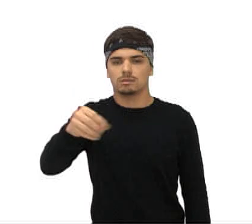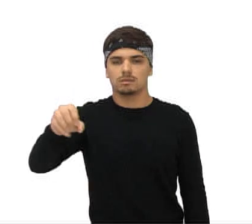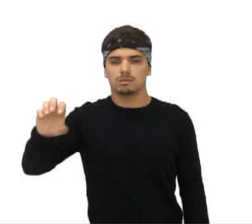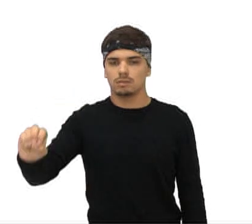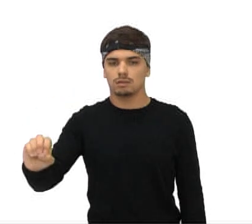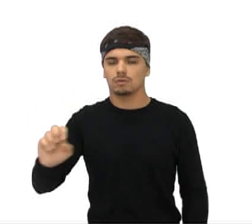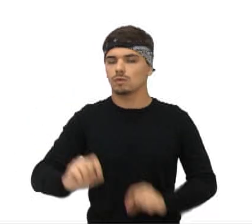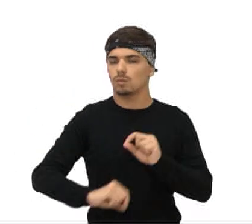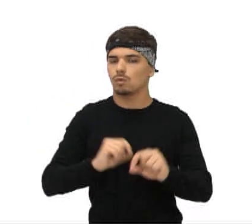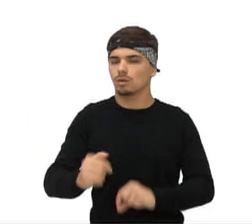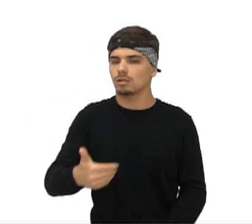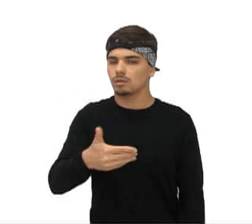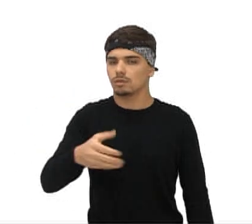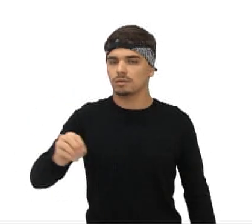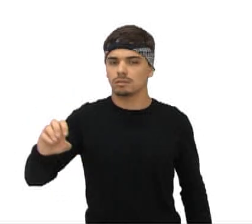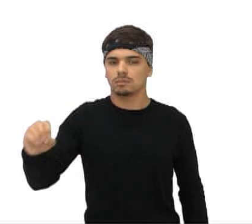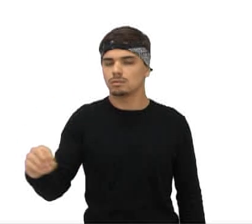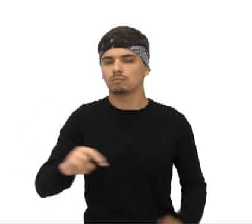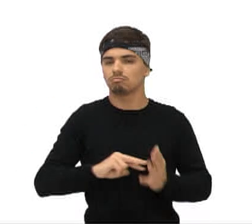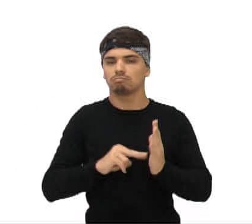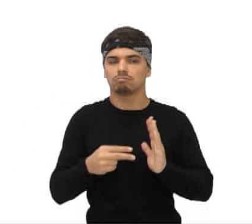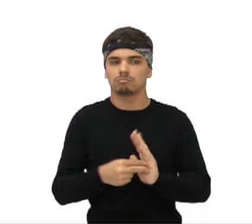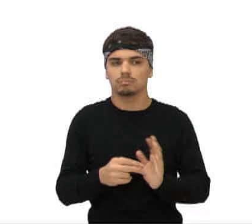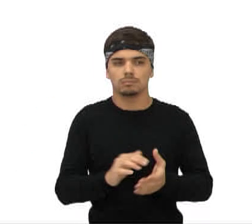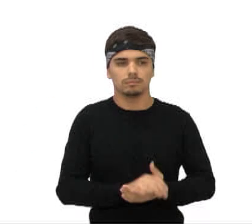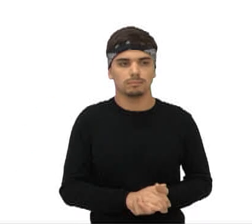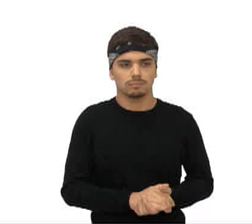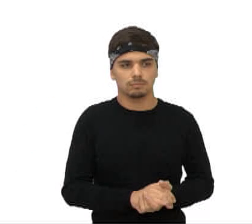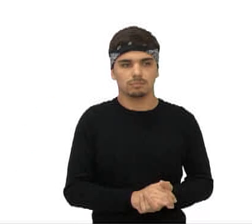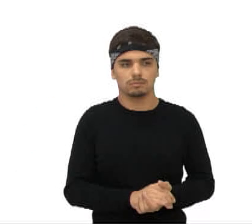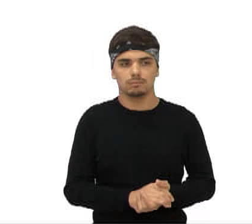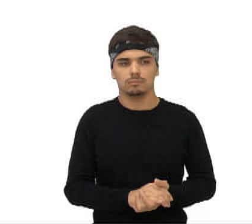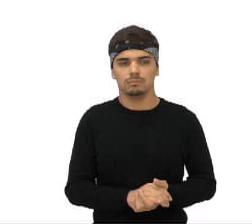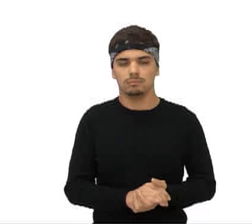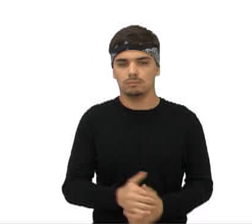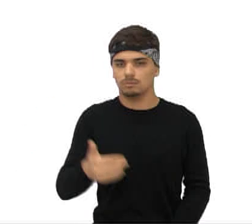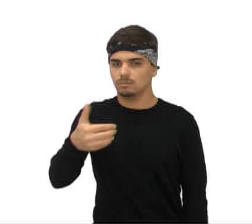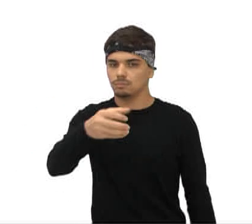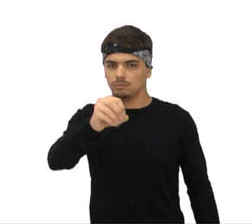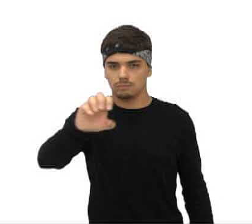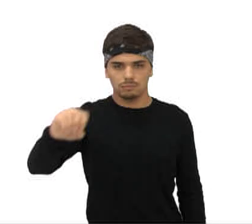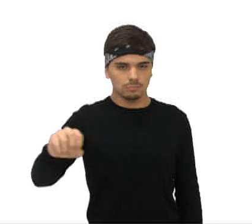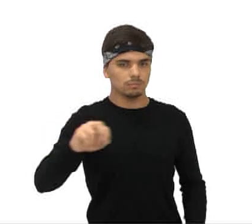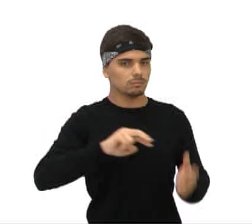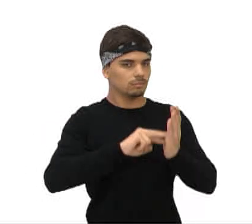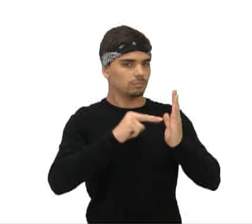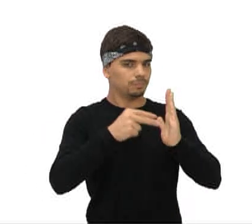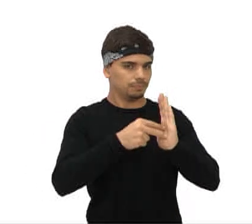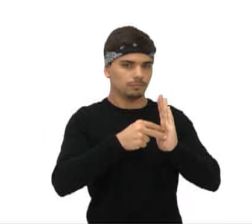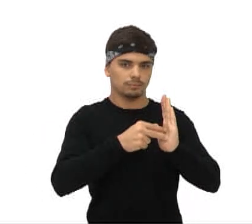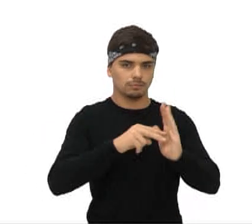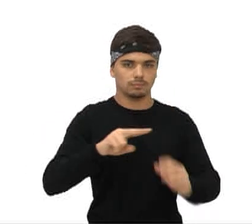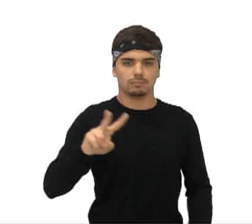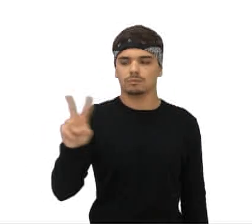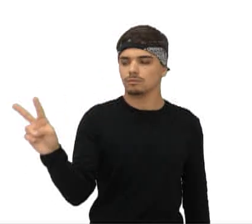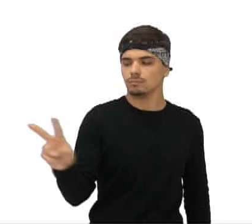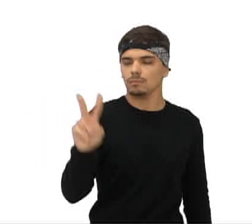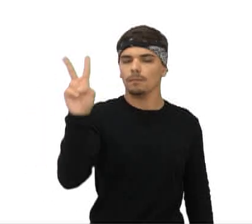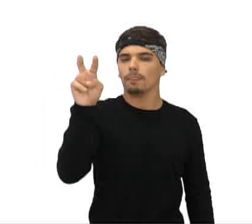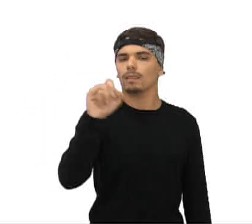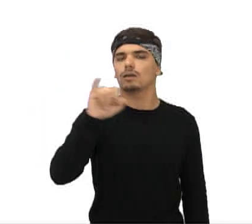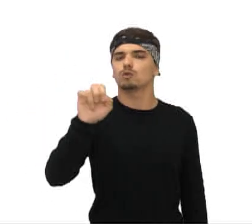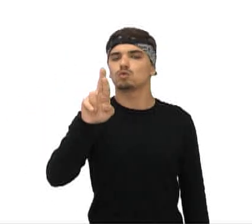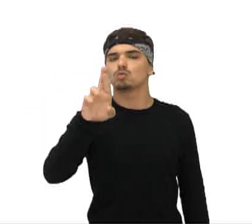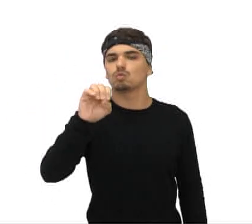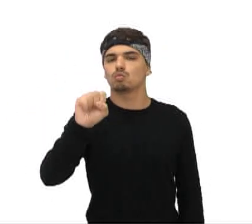que esse R$100 significa? Esse R$100 significa o valor de juro que você vai ter